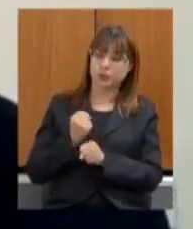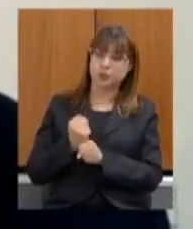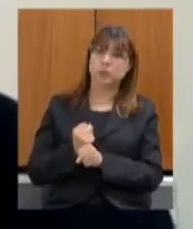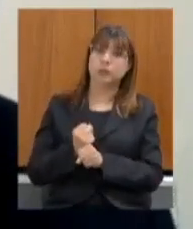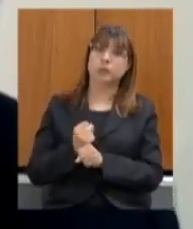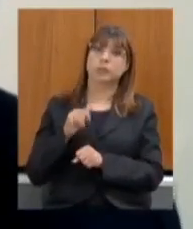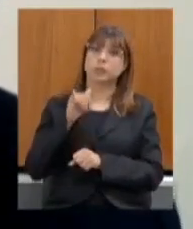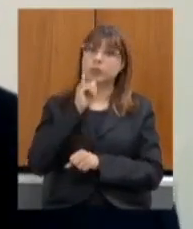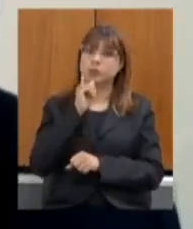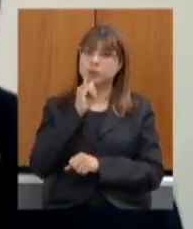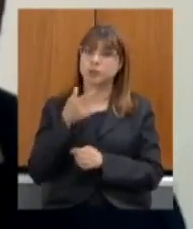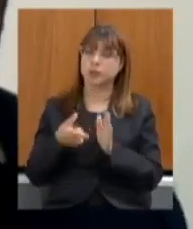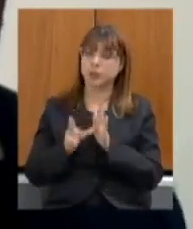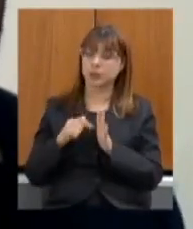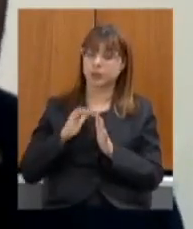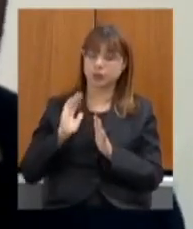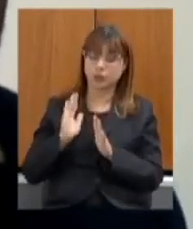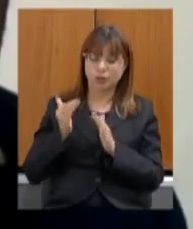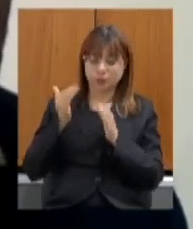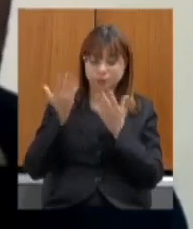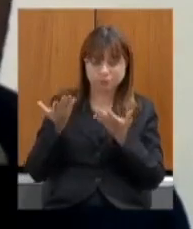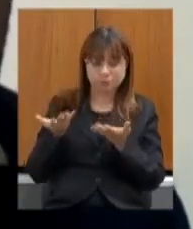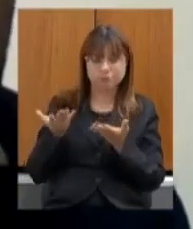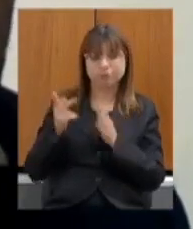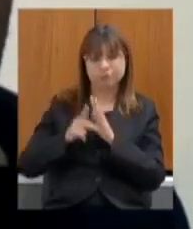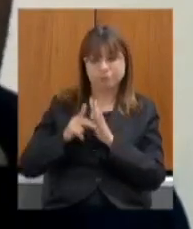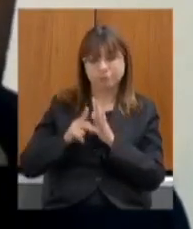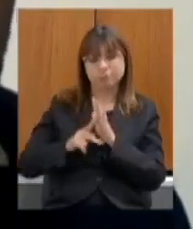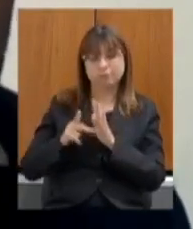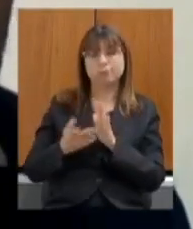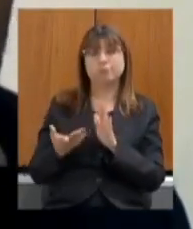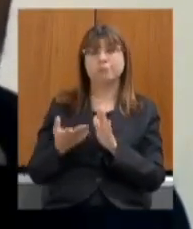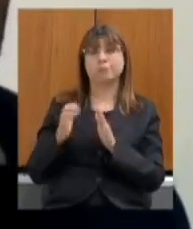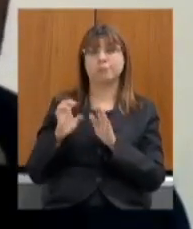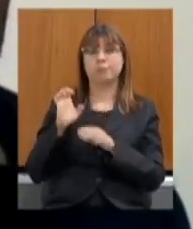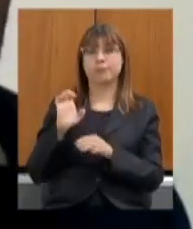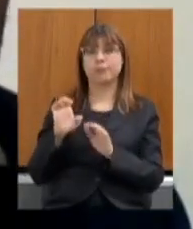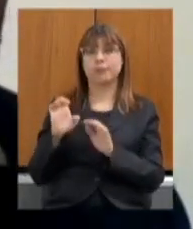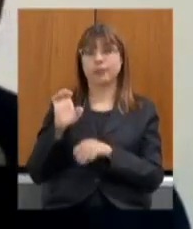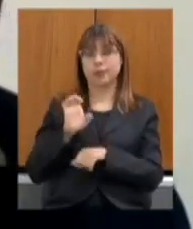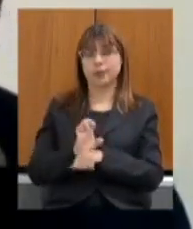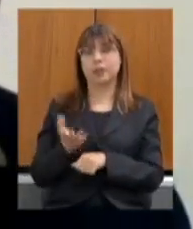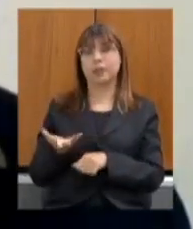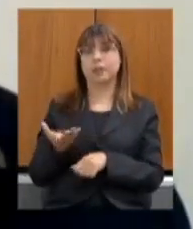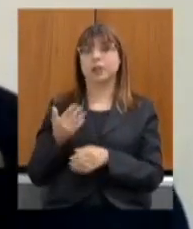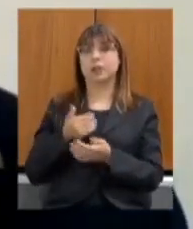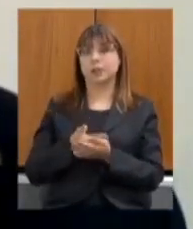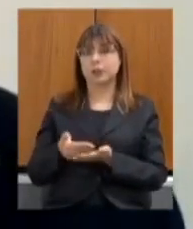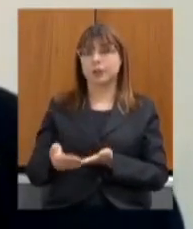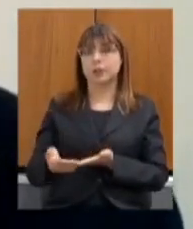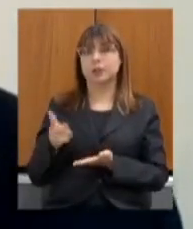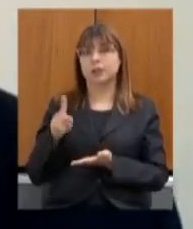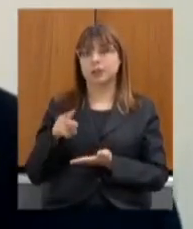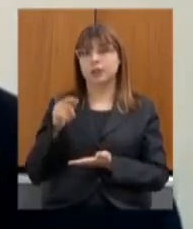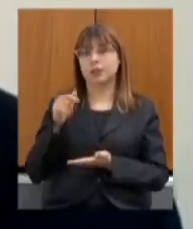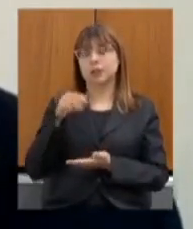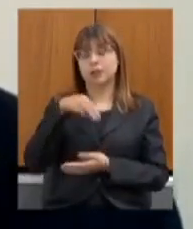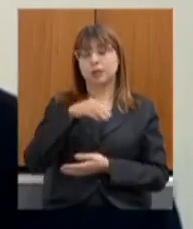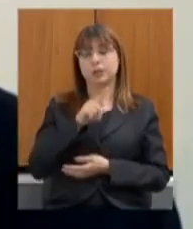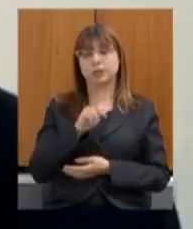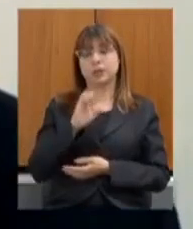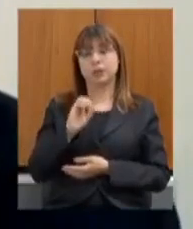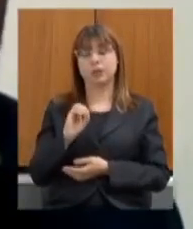como, já tive a honra de ter o projeto concedido pelo Estado, que está em execução da nossa querida MGC